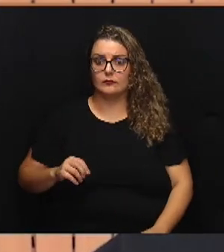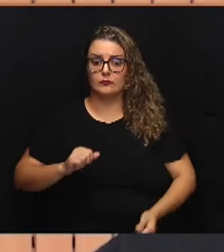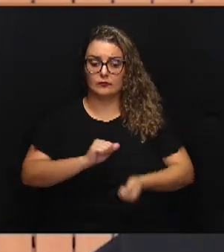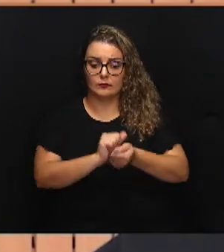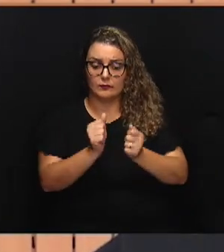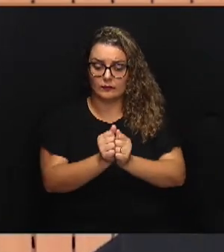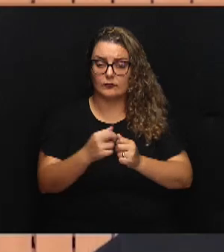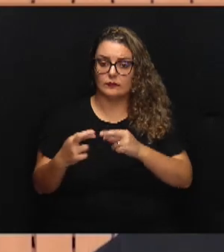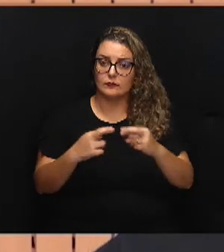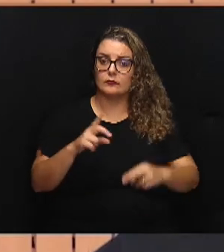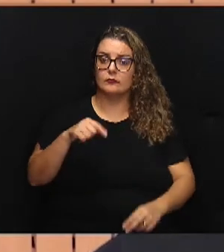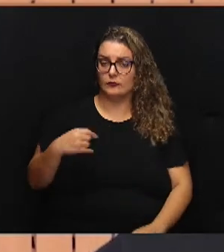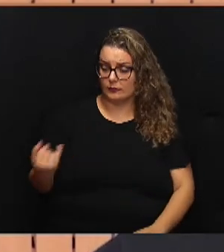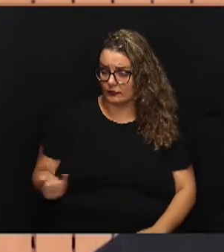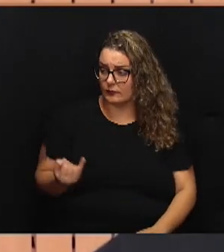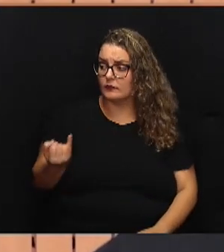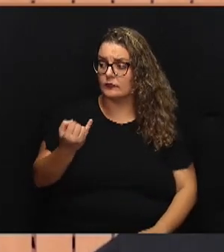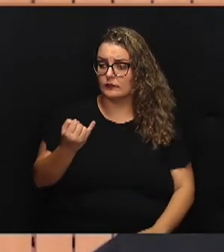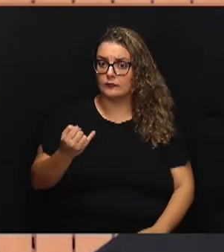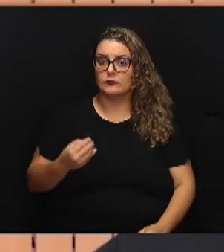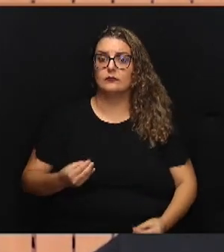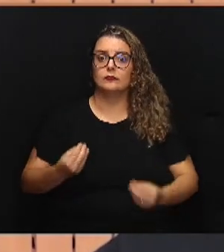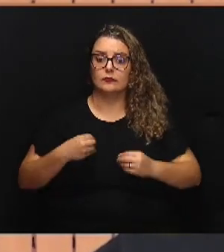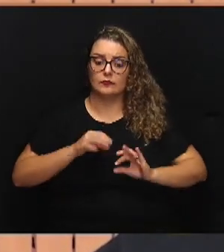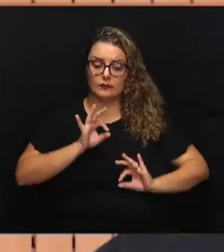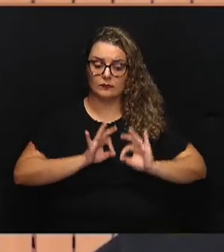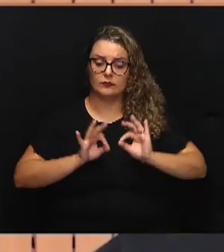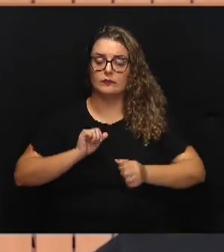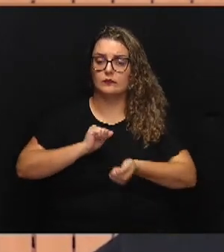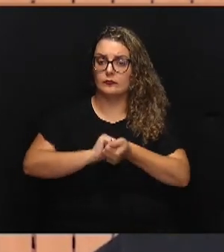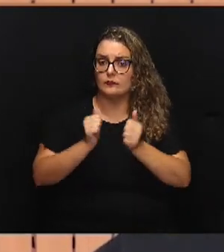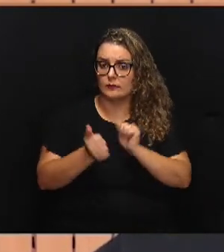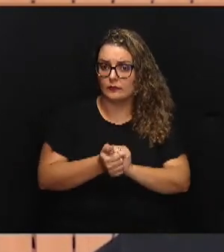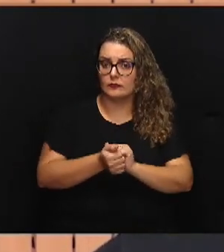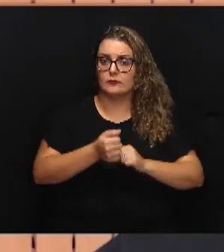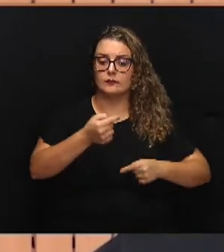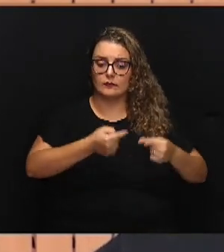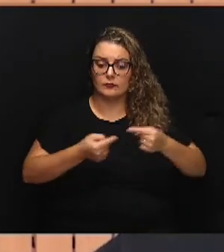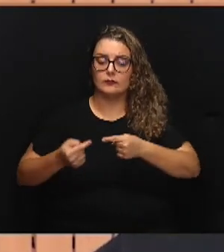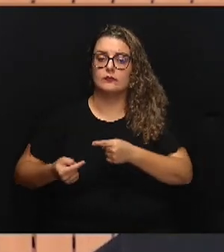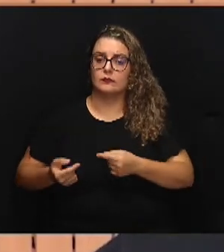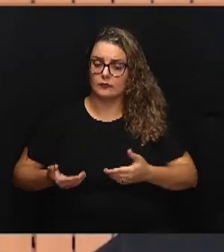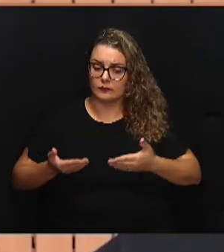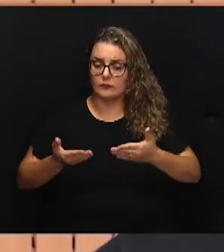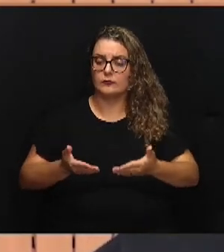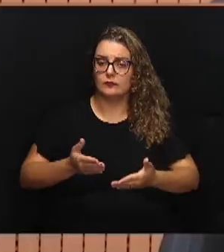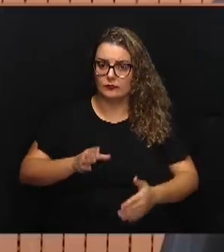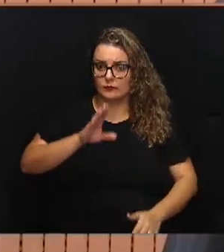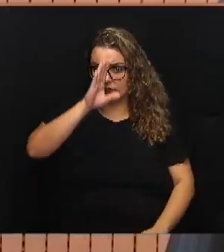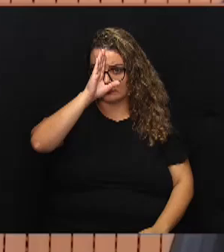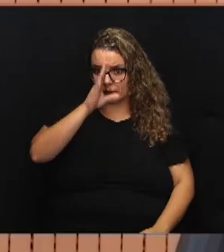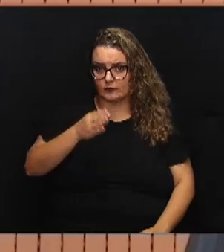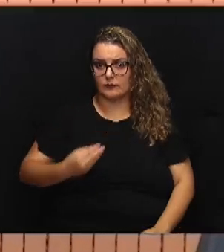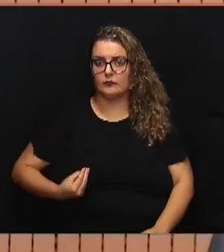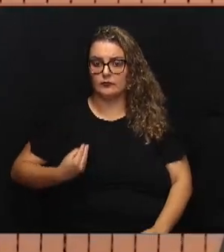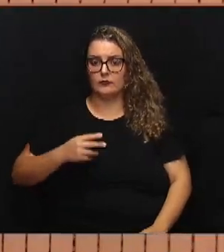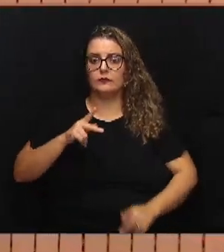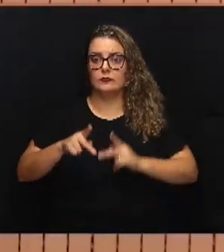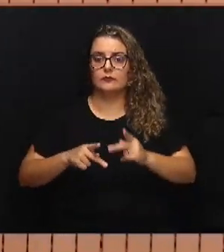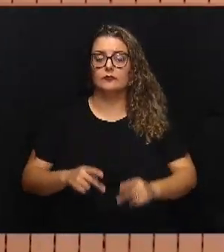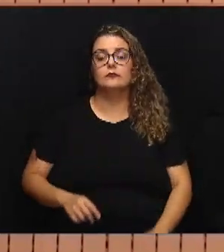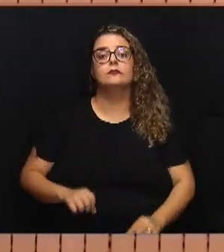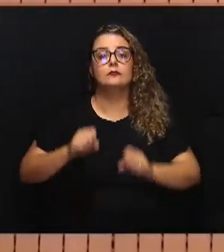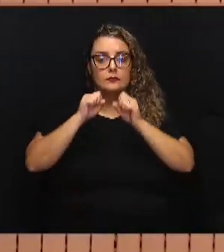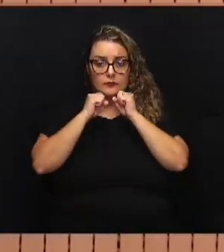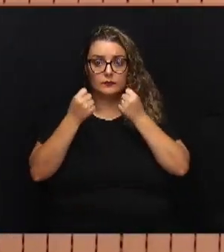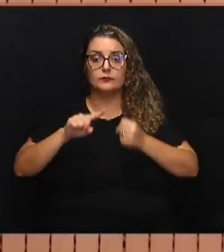isso é muito importante para nos armar, nos qualificar, para debater as questões que são centrais para a vida do povo. Durante o seminário,